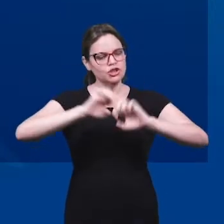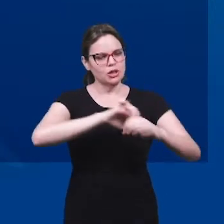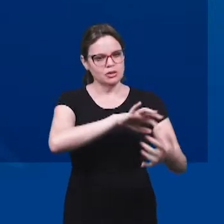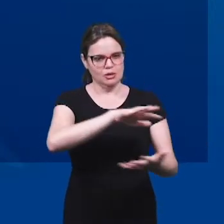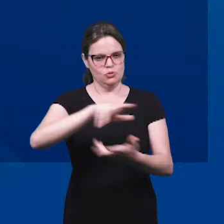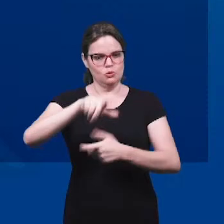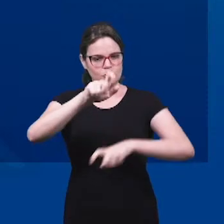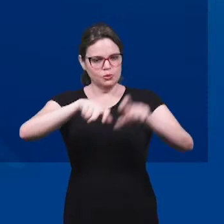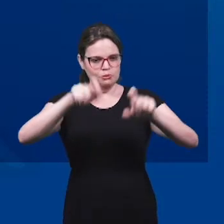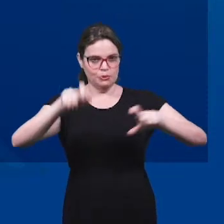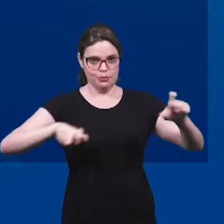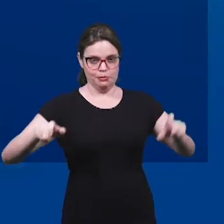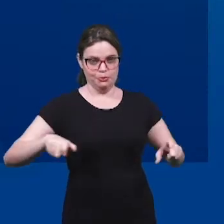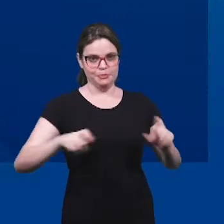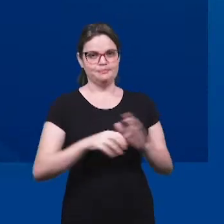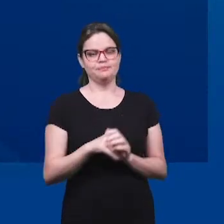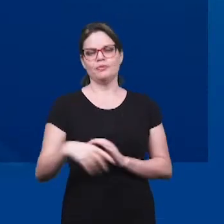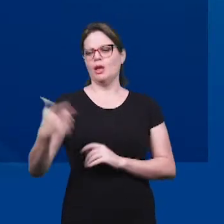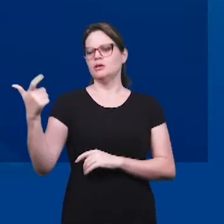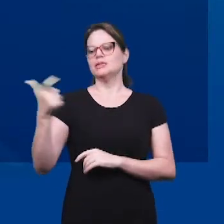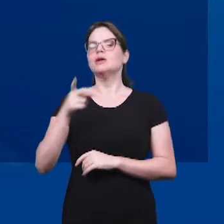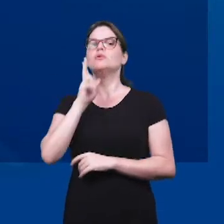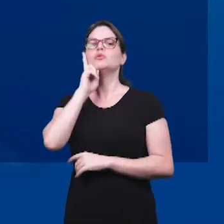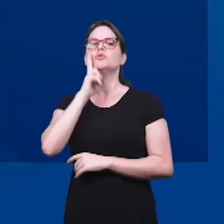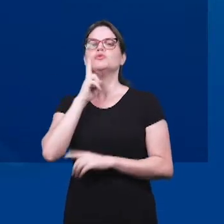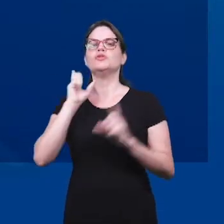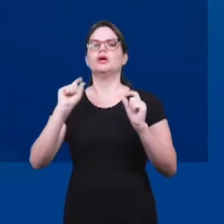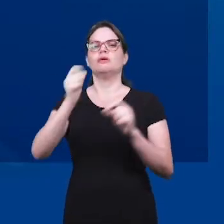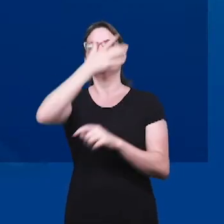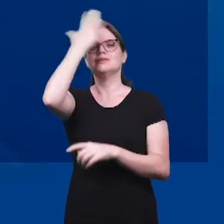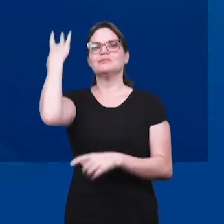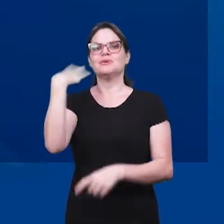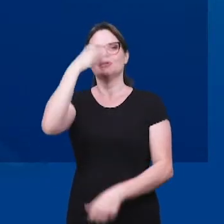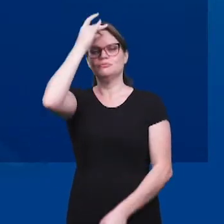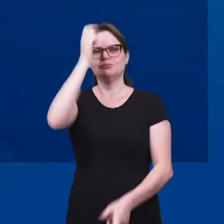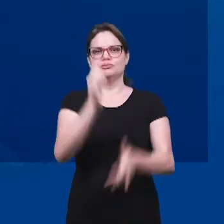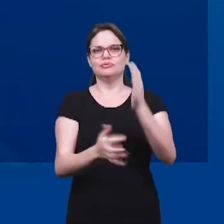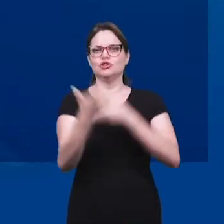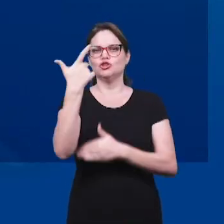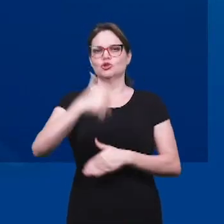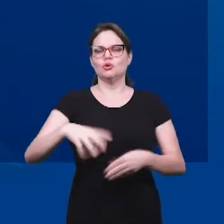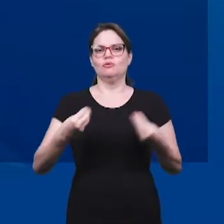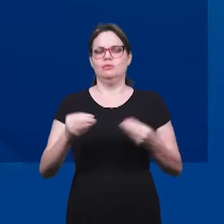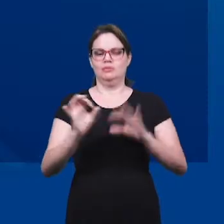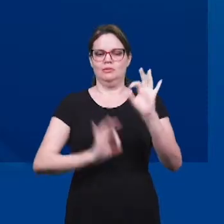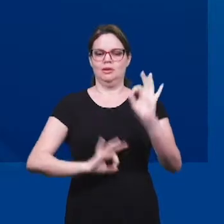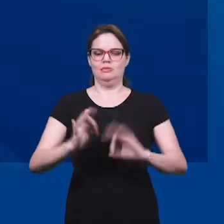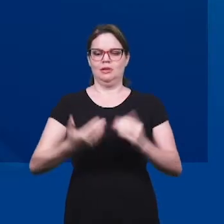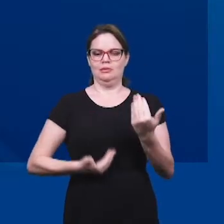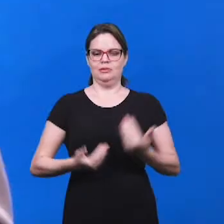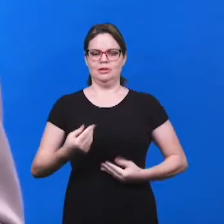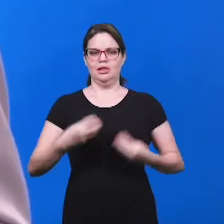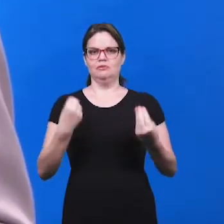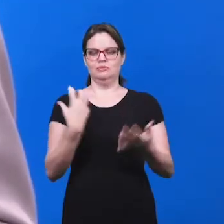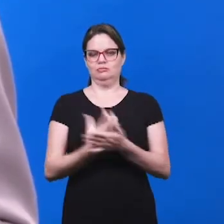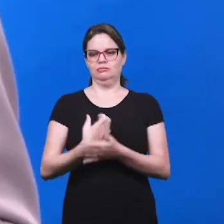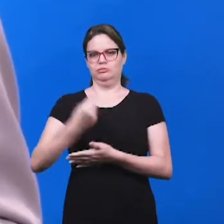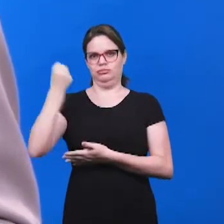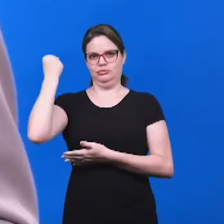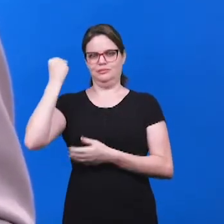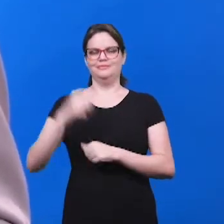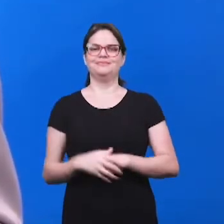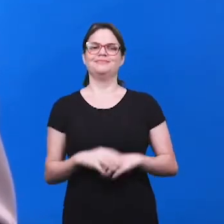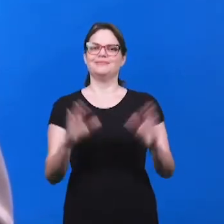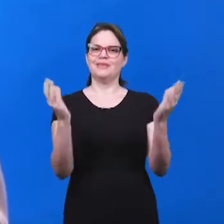sobre o derramamento do Espírito Santo para preparar a igreja para o arrebatamento. A paz do Senhor Jesus. Amém, Igor.